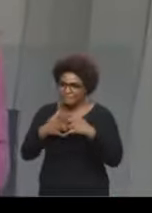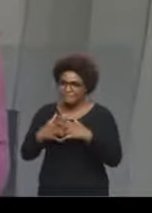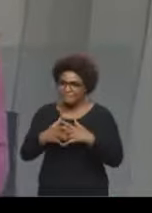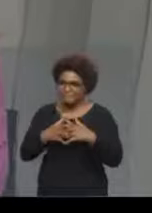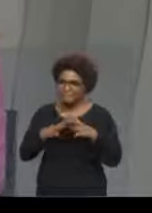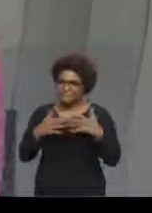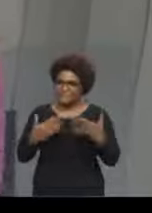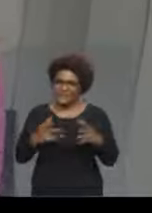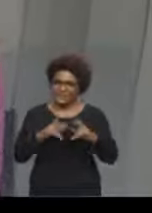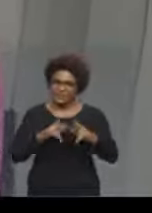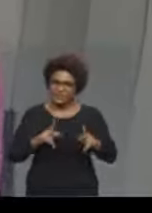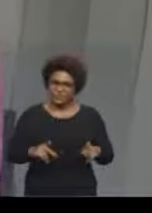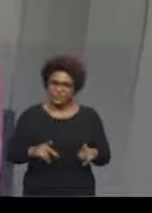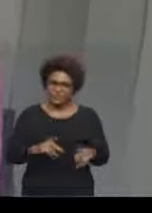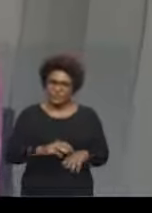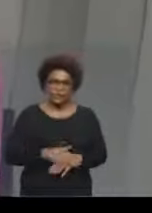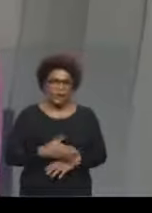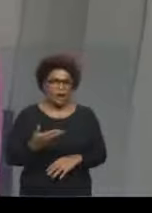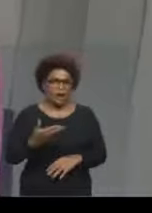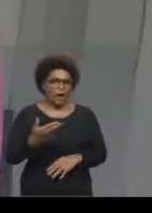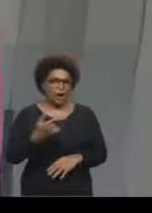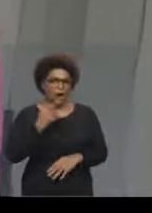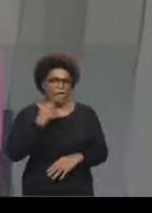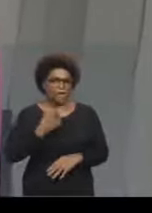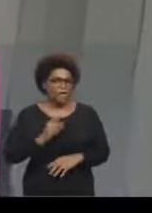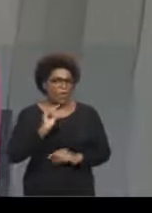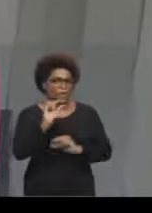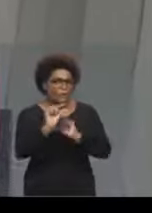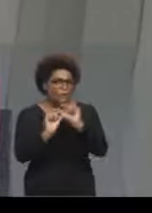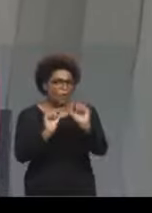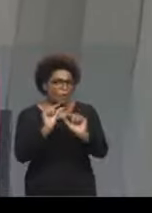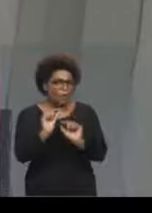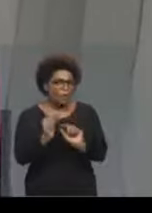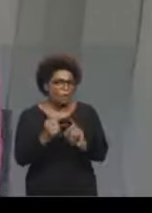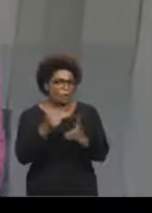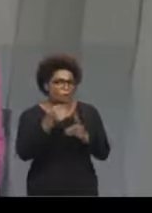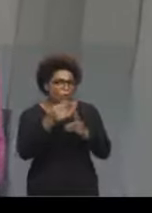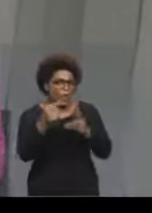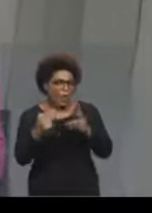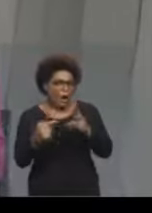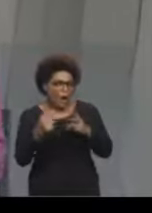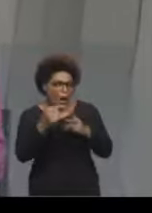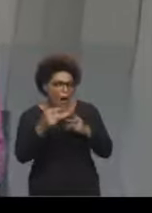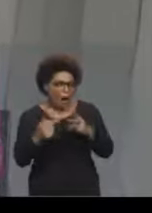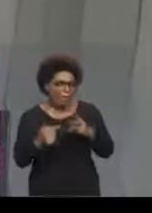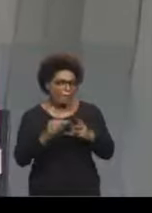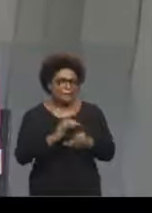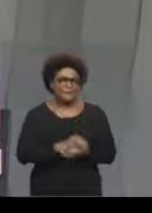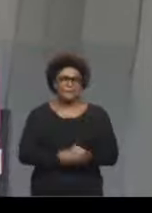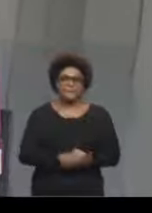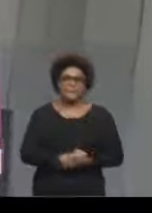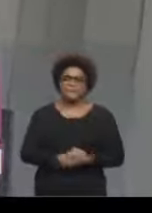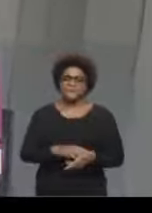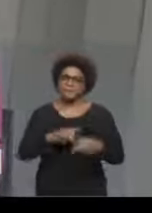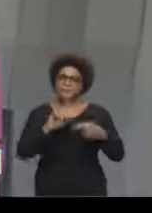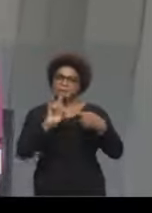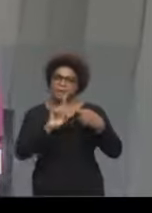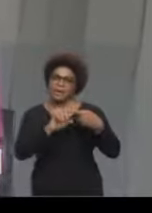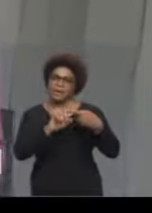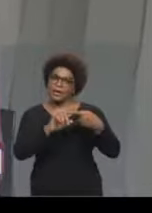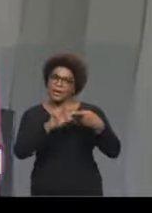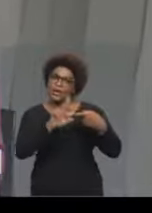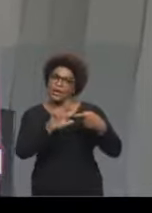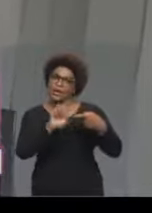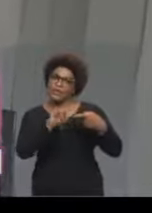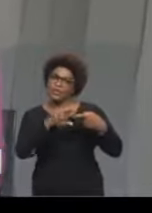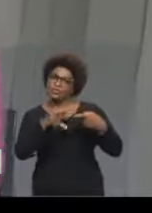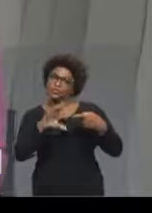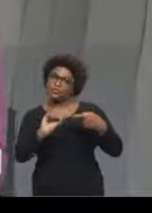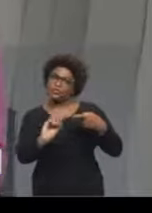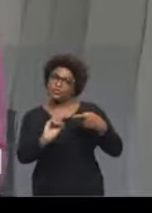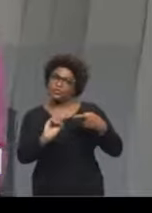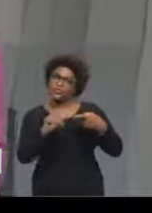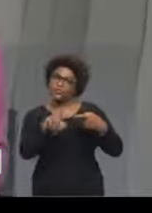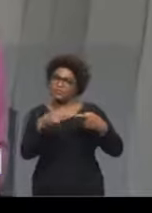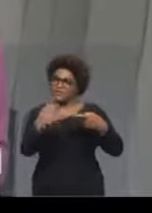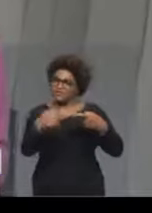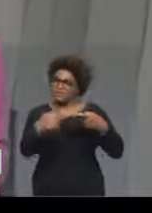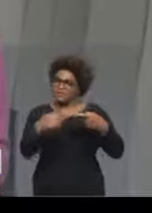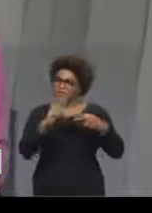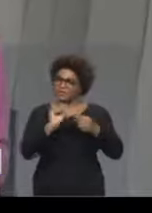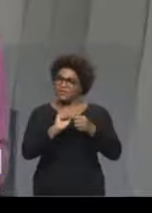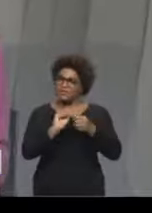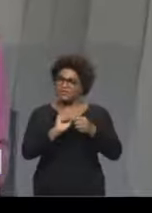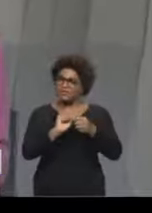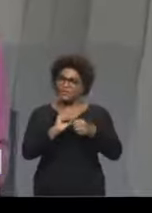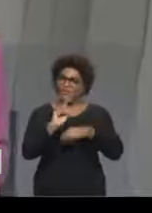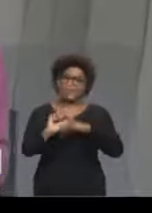falar aqui um pouquinho de cada uma delas. Quando fala assim, resumo, você precisa de fazer um resumo,